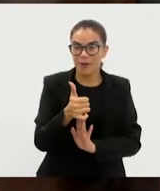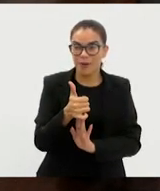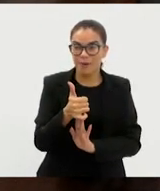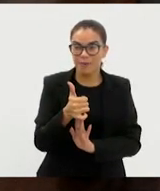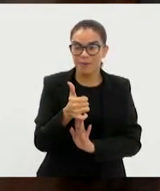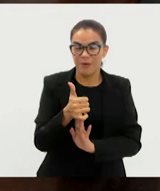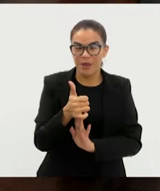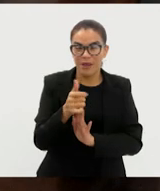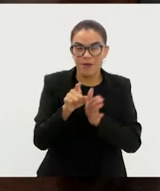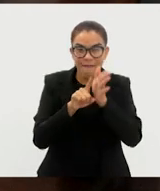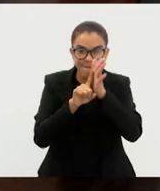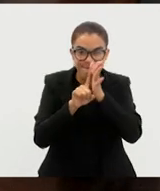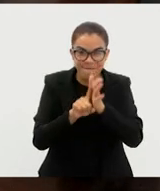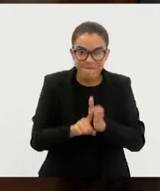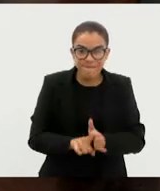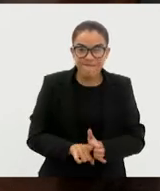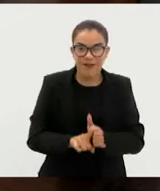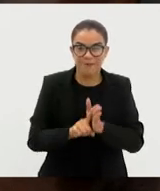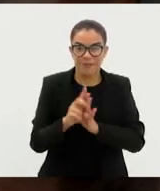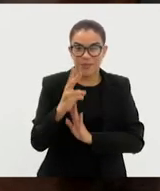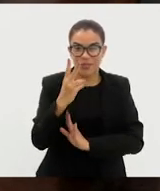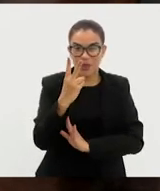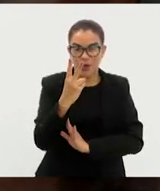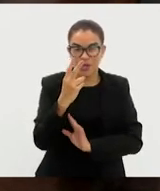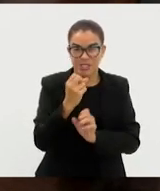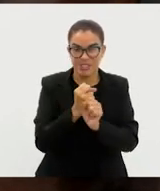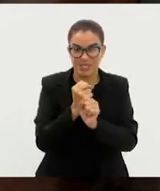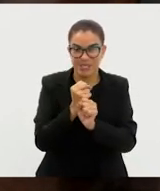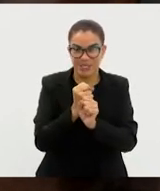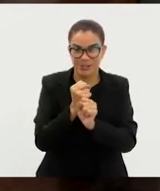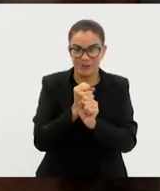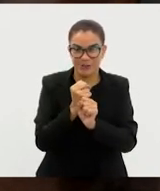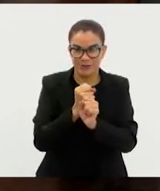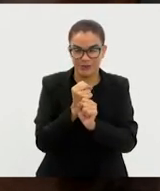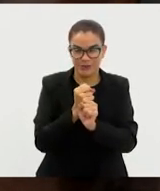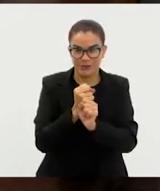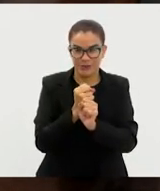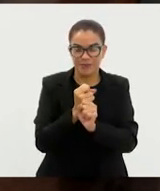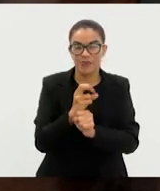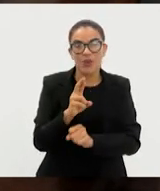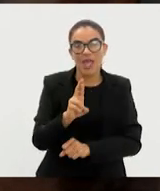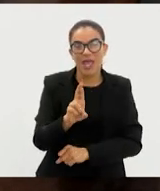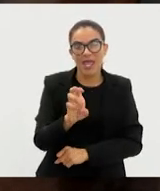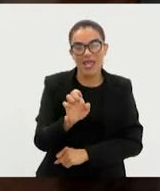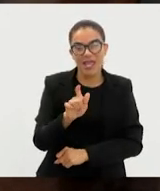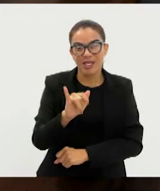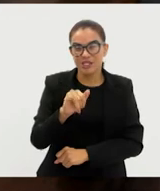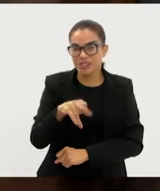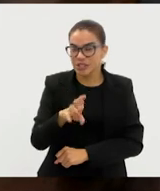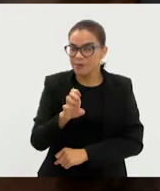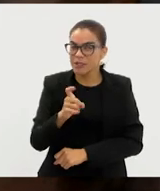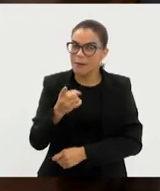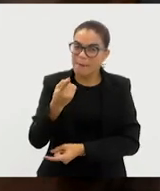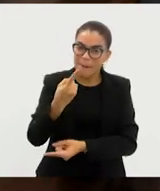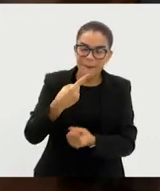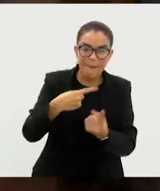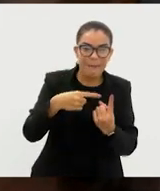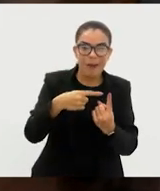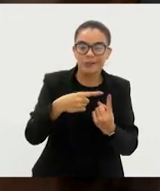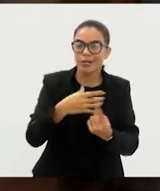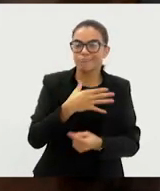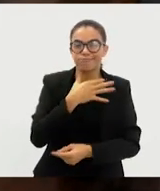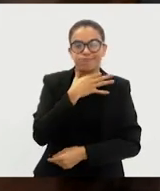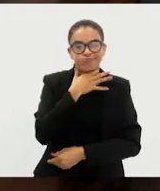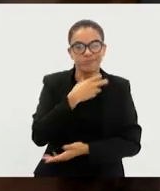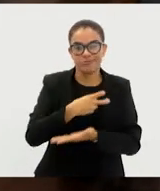a primeira revisão do regime, 2 anos, em junho. O regime... está falido, porque as